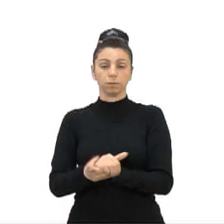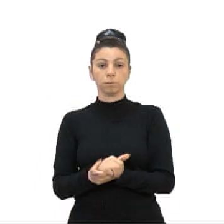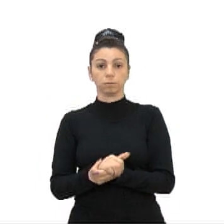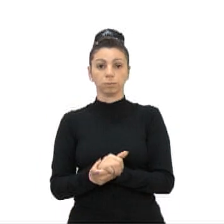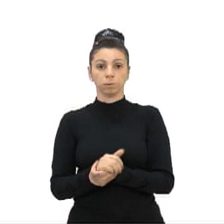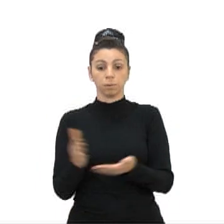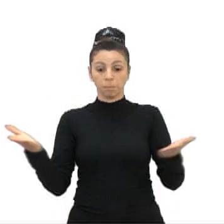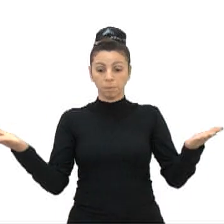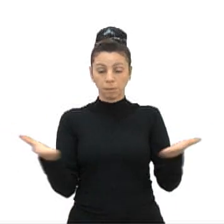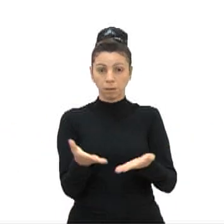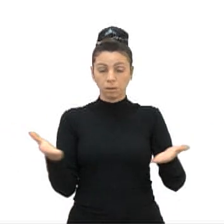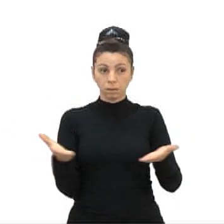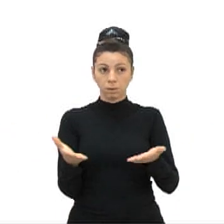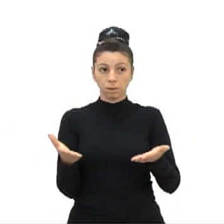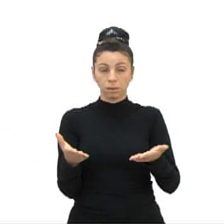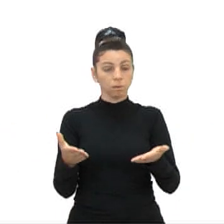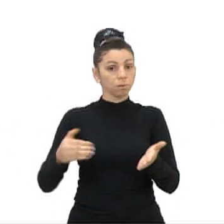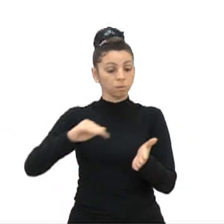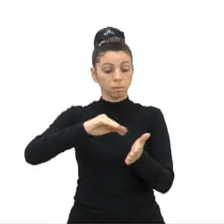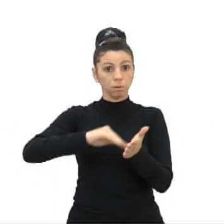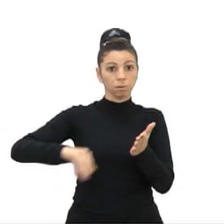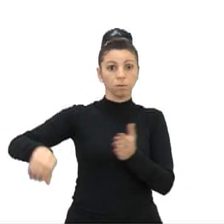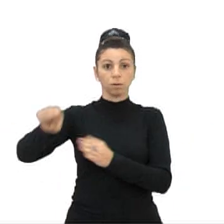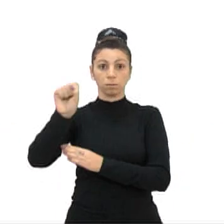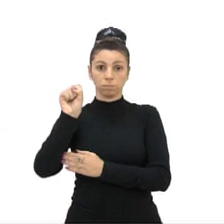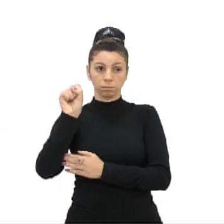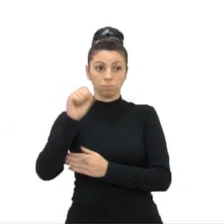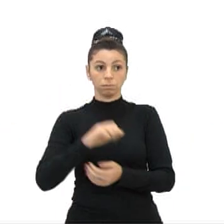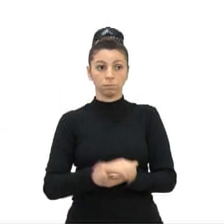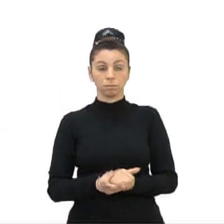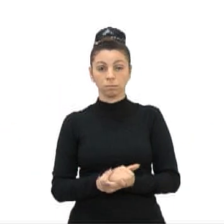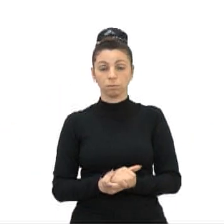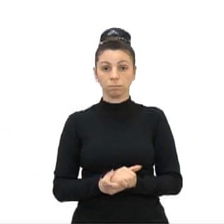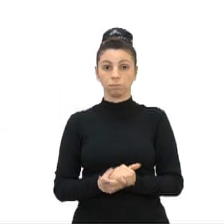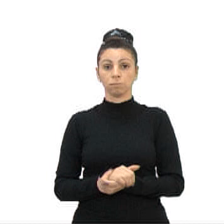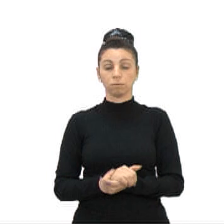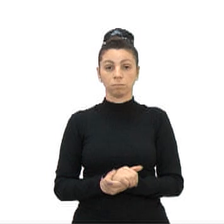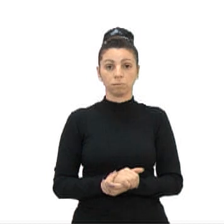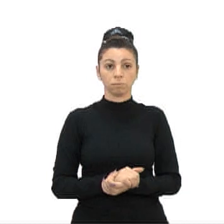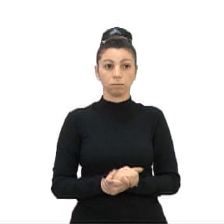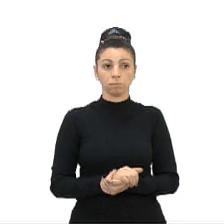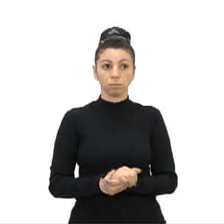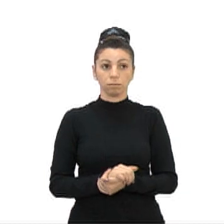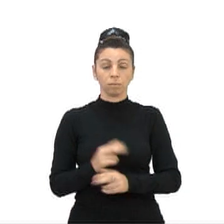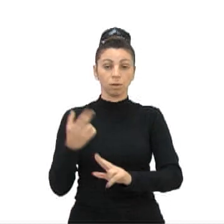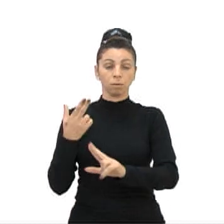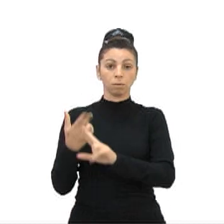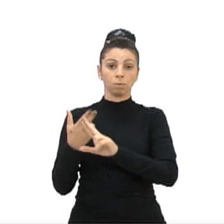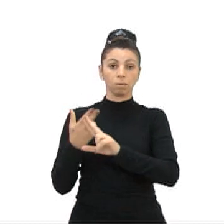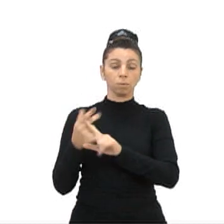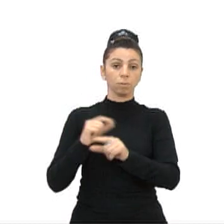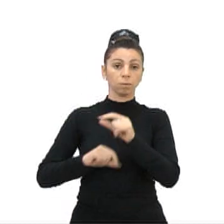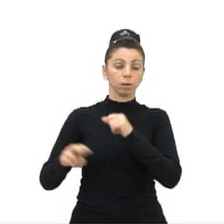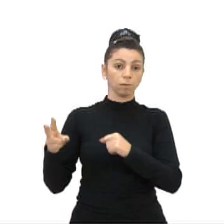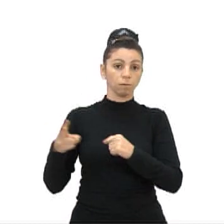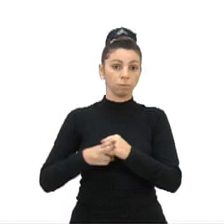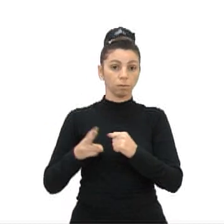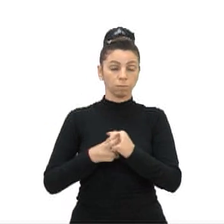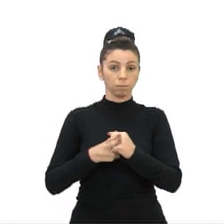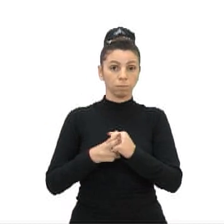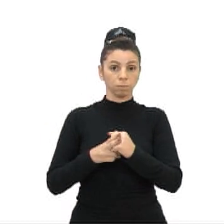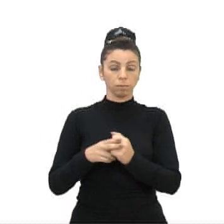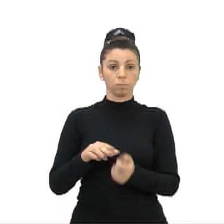indicativo, porém sem a letra S, conforme a gente viu. Para as demais pessoas, utiliza-se a flexão verbal na íntegra do